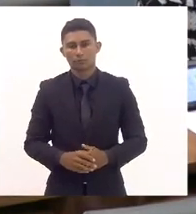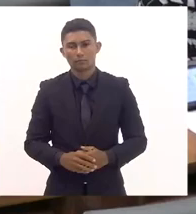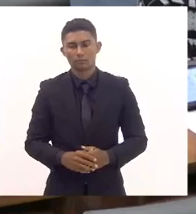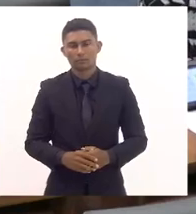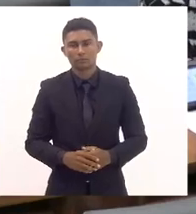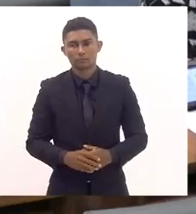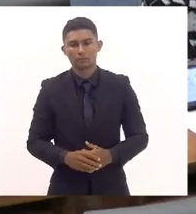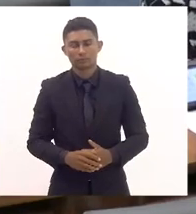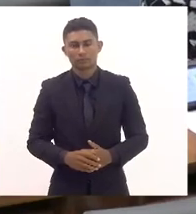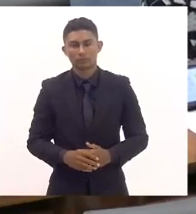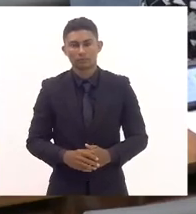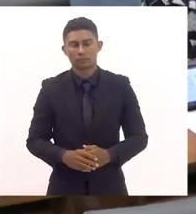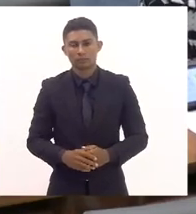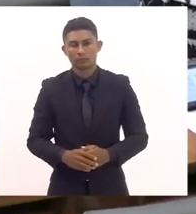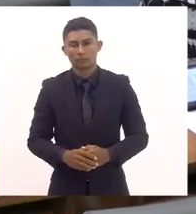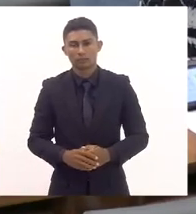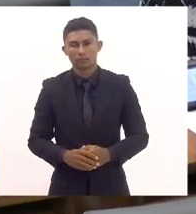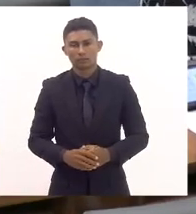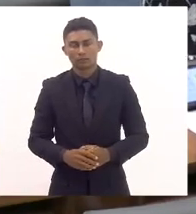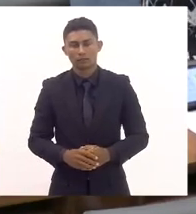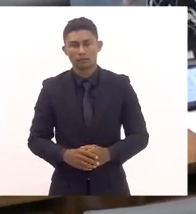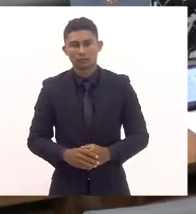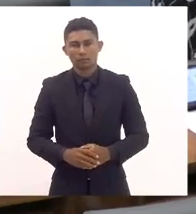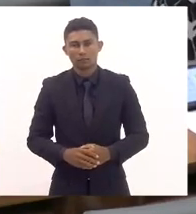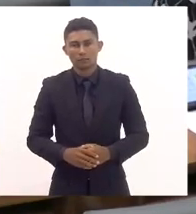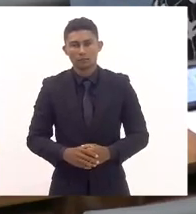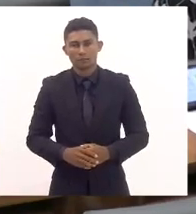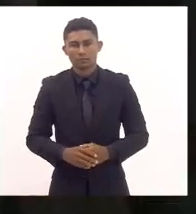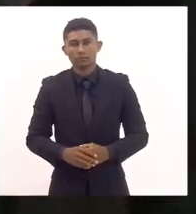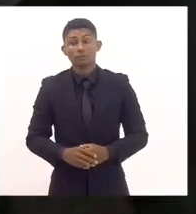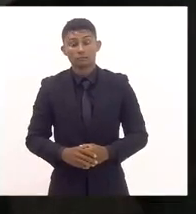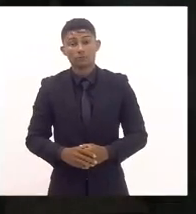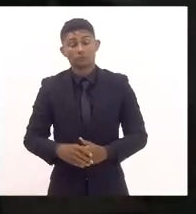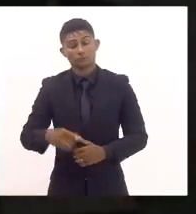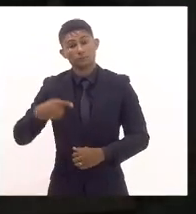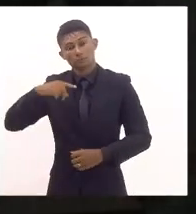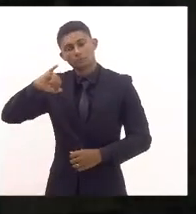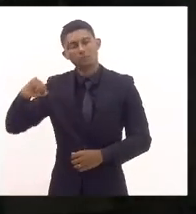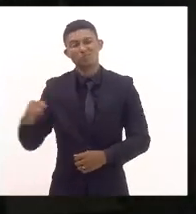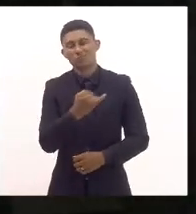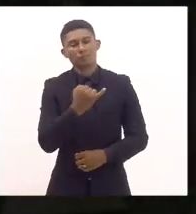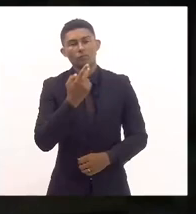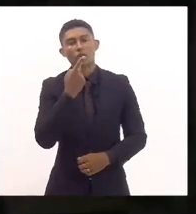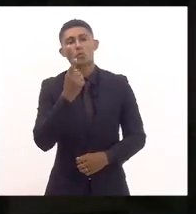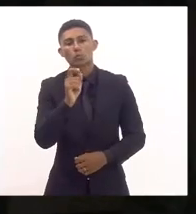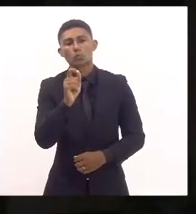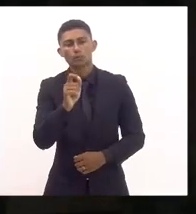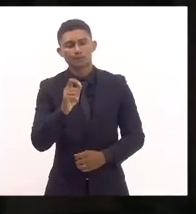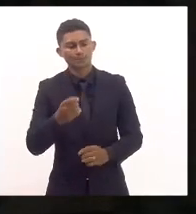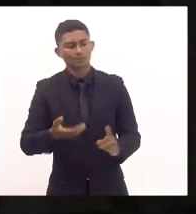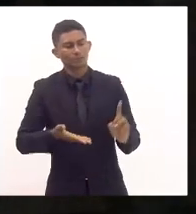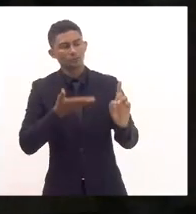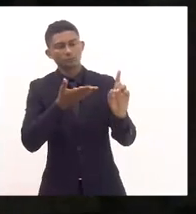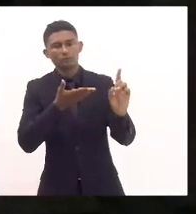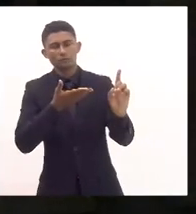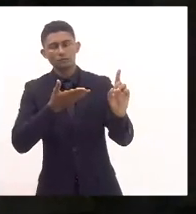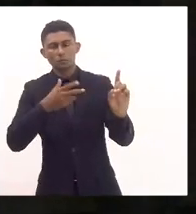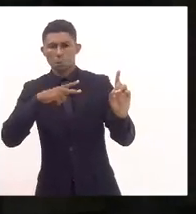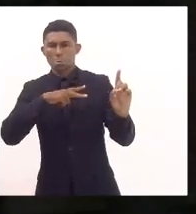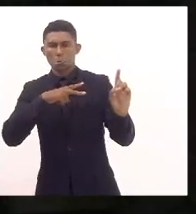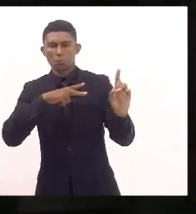E aí E aproveitando a oportunidade para dizer que não tenho nada eu pessoalmente